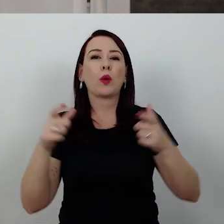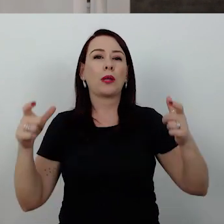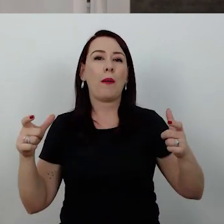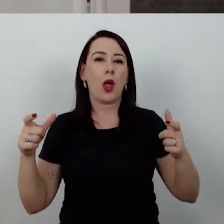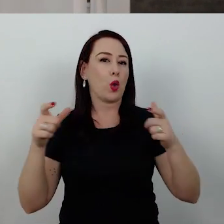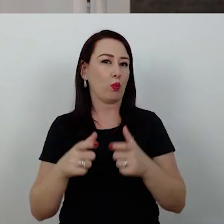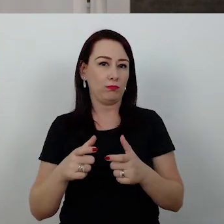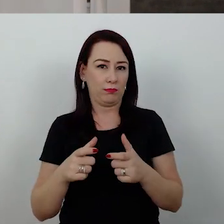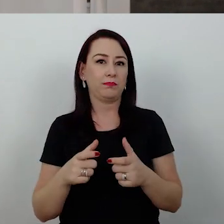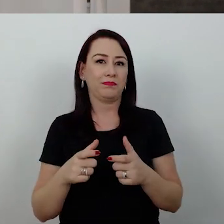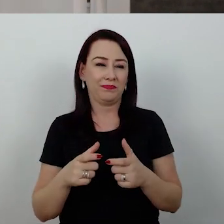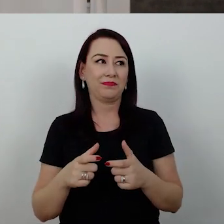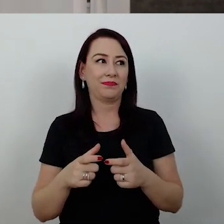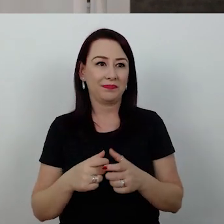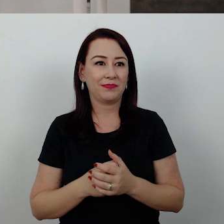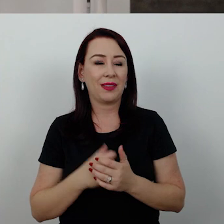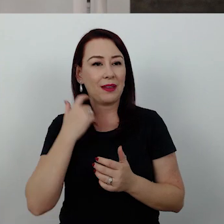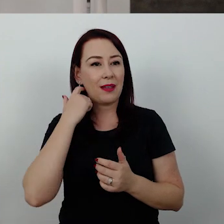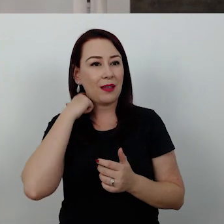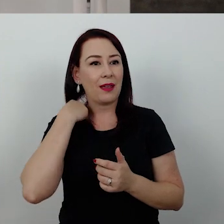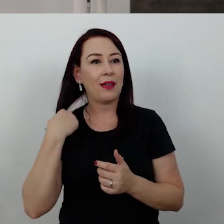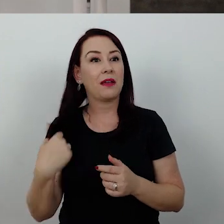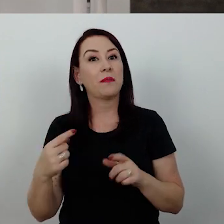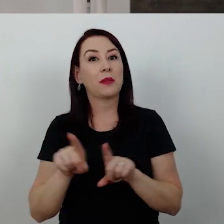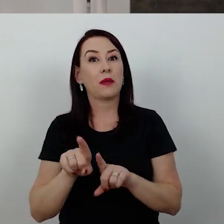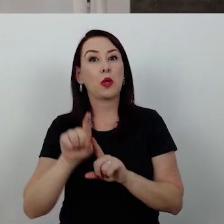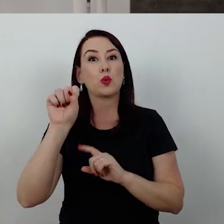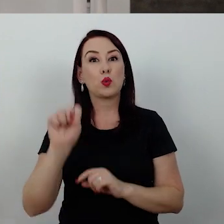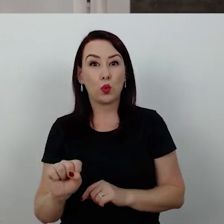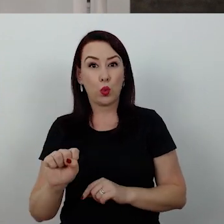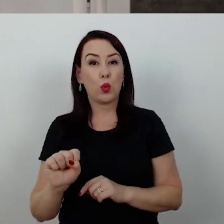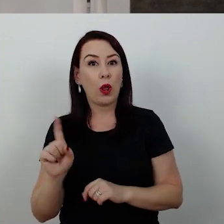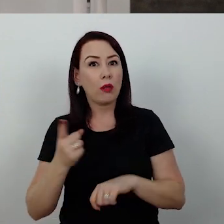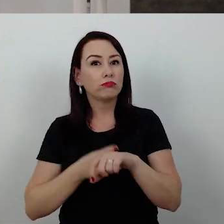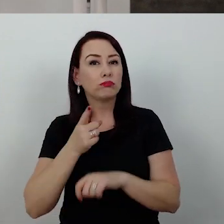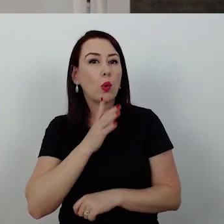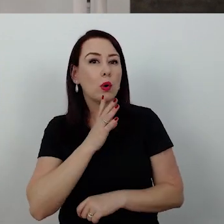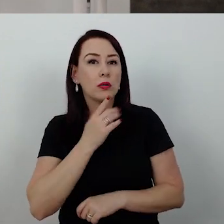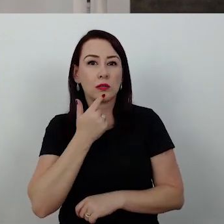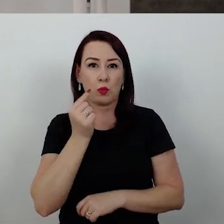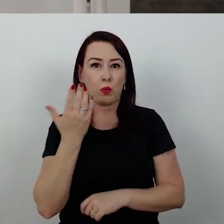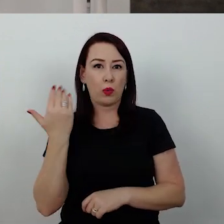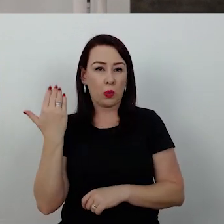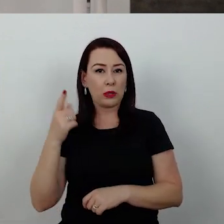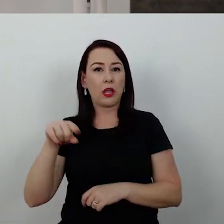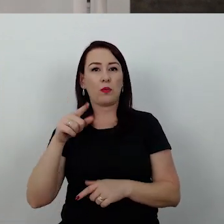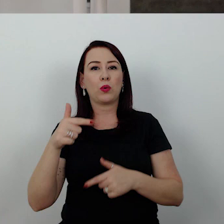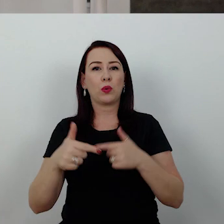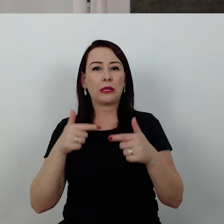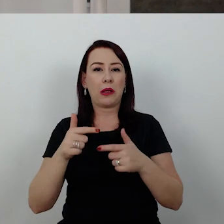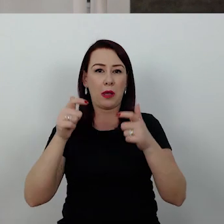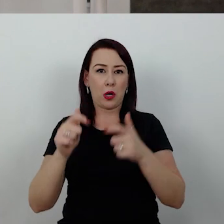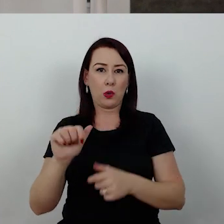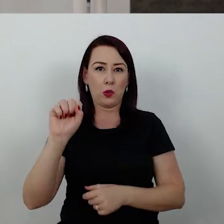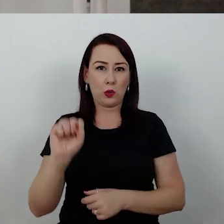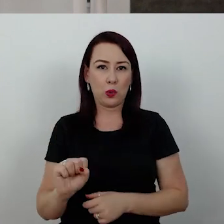Acho que o Sul tá caminhando para isso. Assim, eu conheci faz pouco tempo o trabalho que eles têm feito lá, mas,